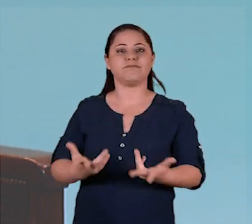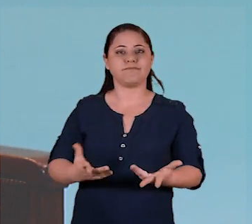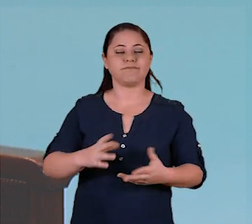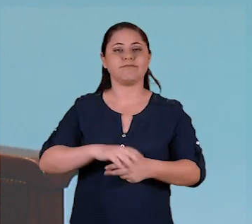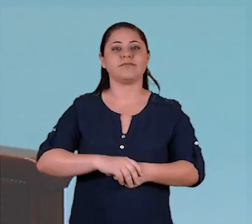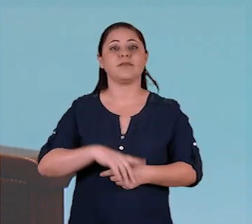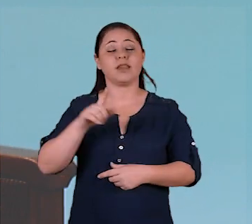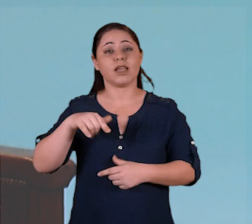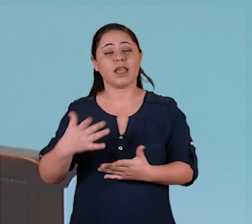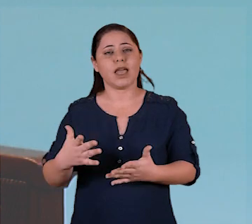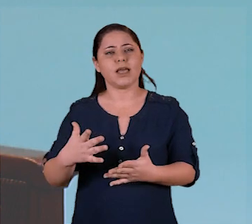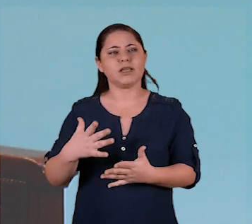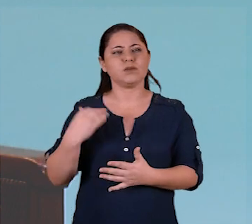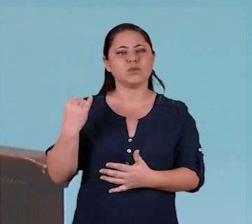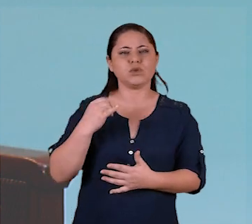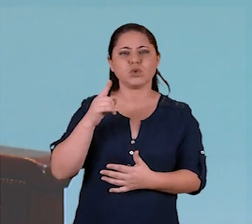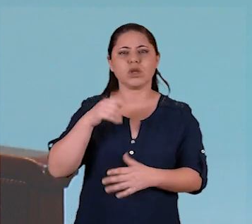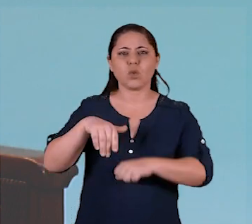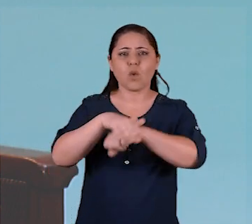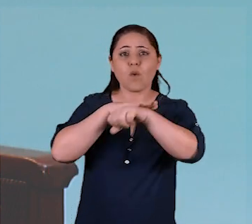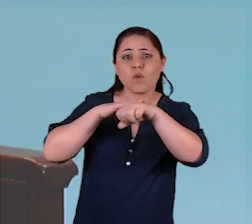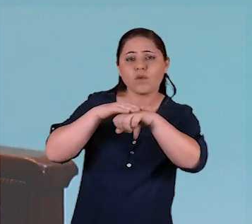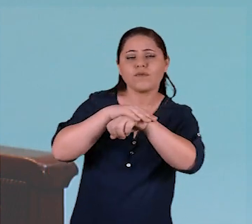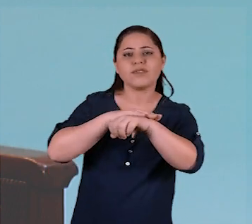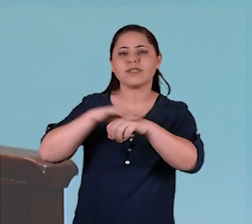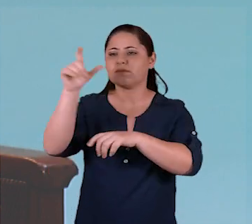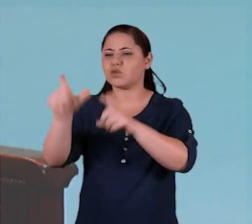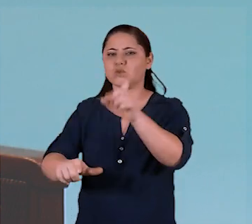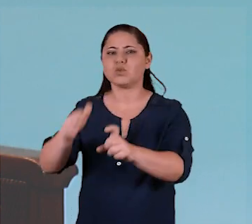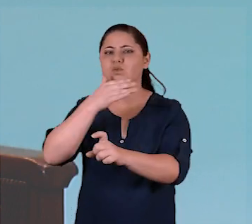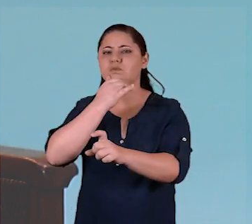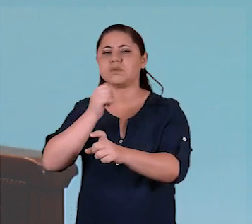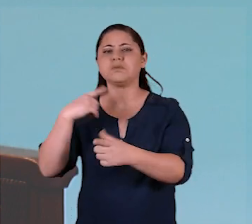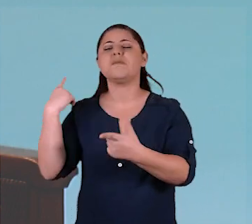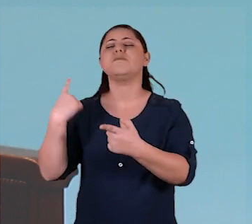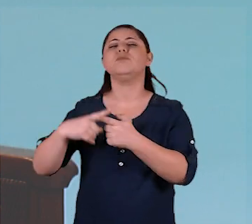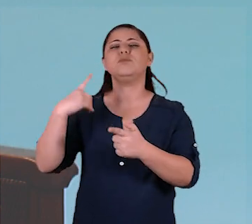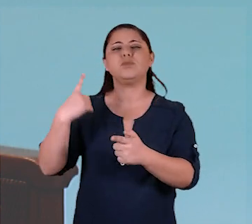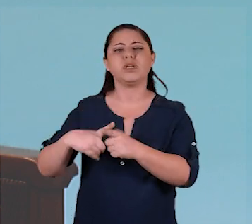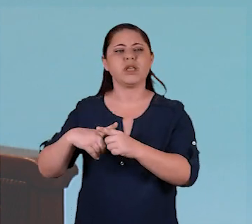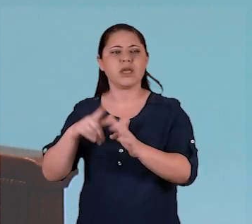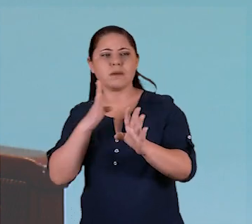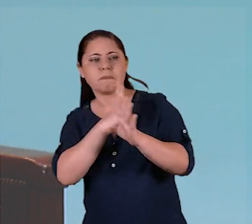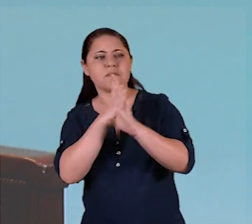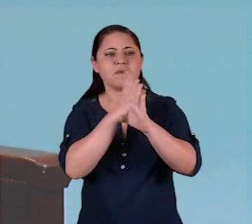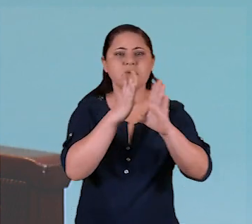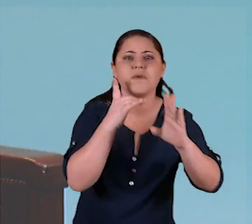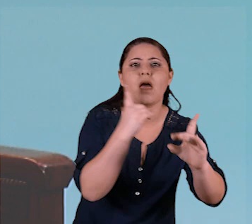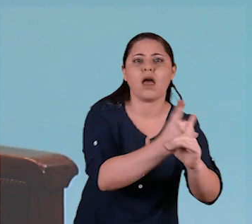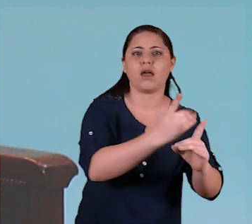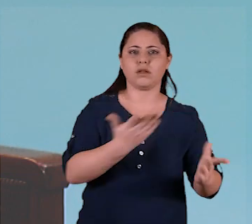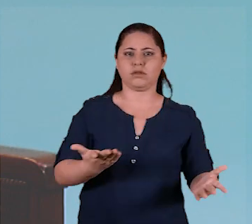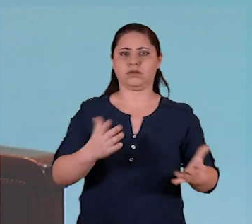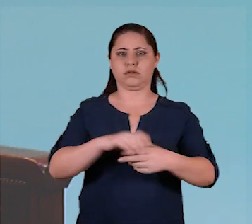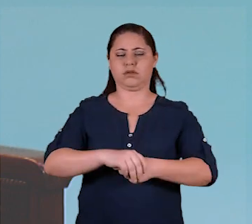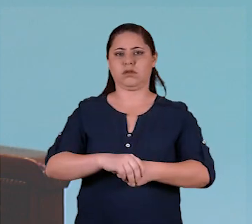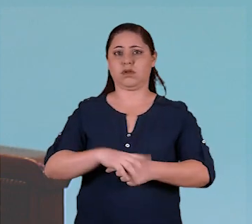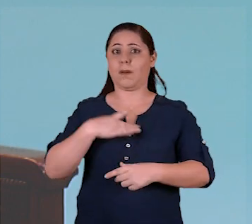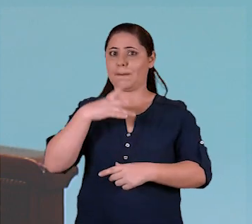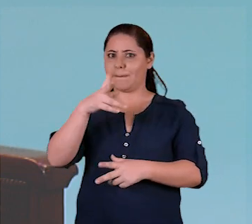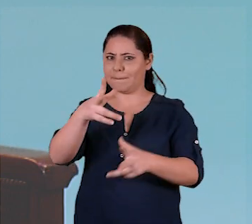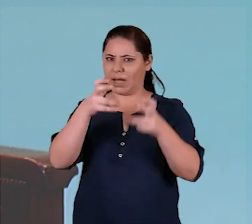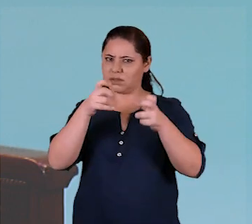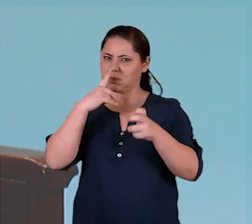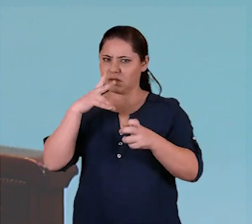né? E aí foi interessante, eu quis conversar com ele e saber por que ele estava perseguindo. E o que eu percebi